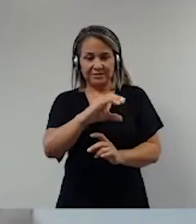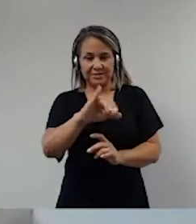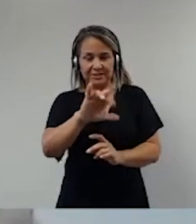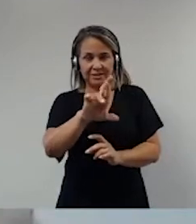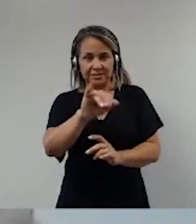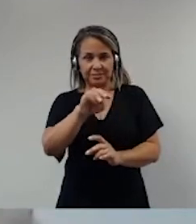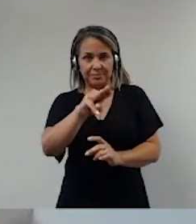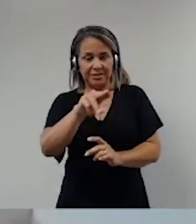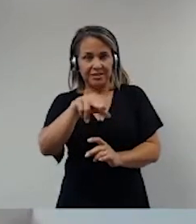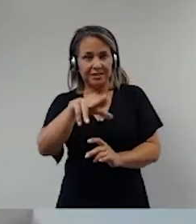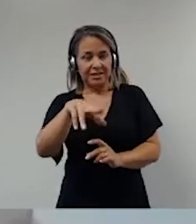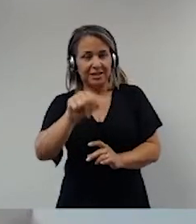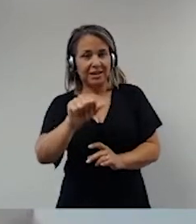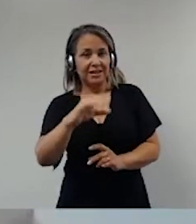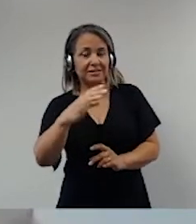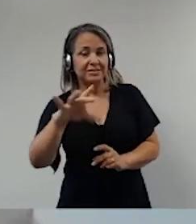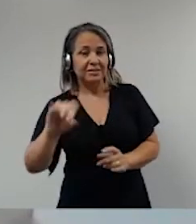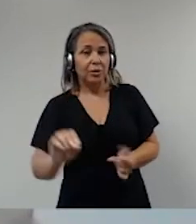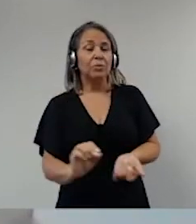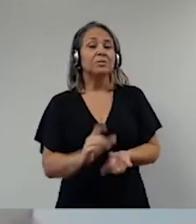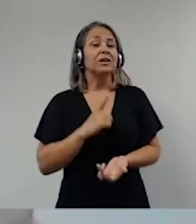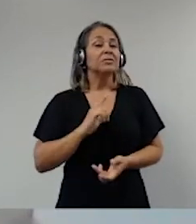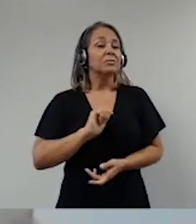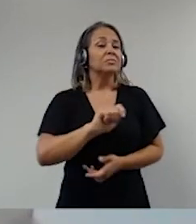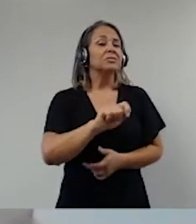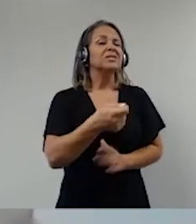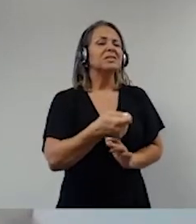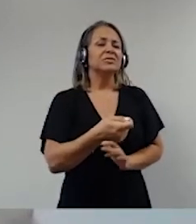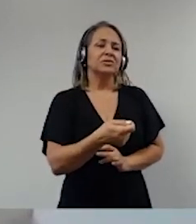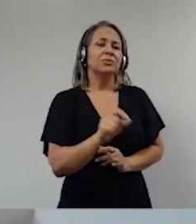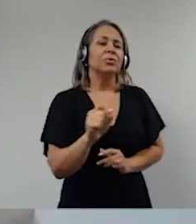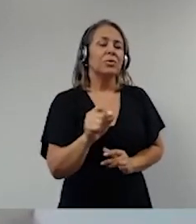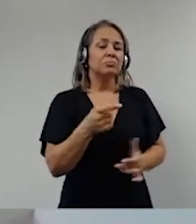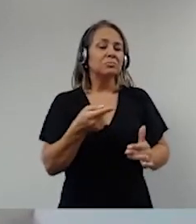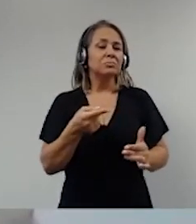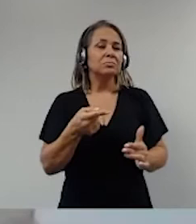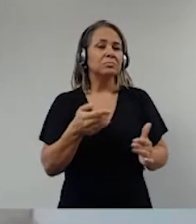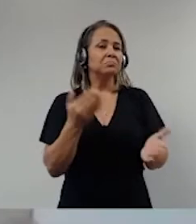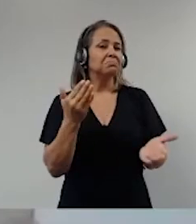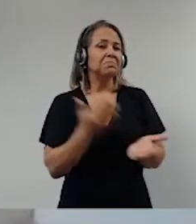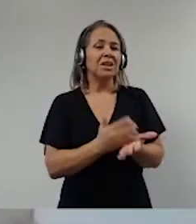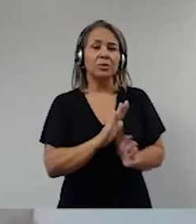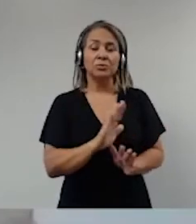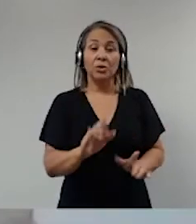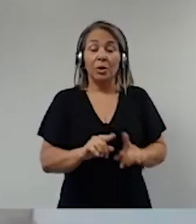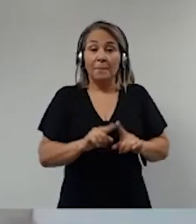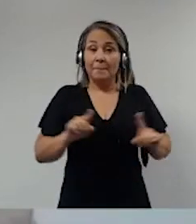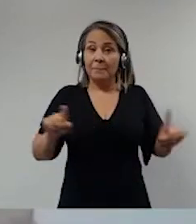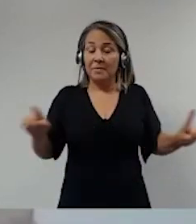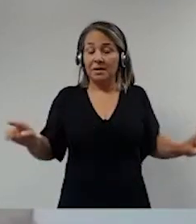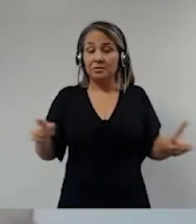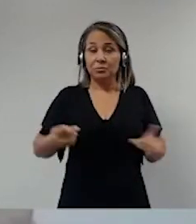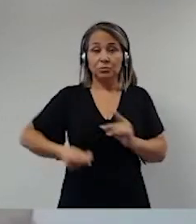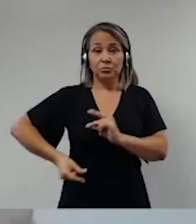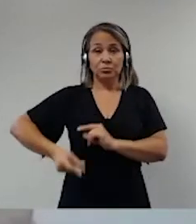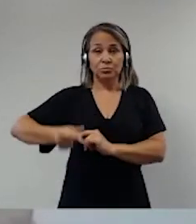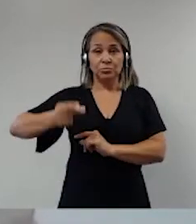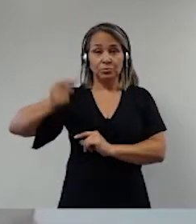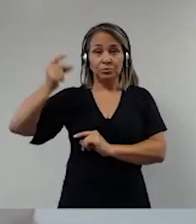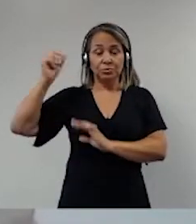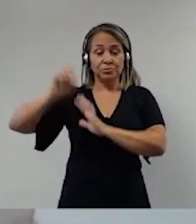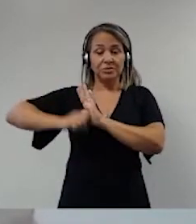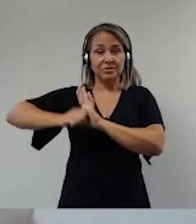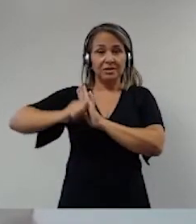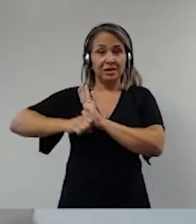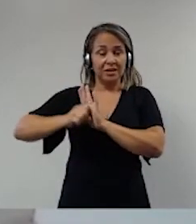sempre teve um sentido moralmente neutro. Mas, ao longo dos últimos séculos,